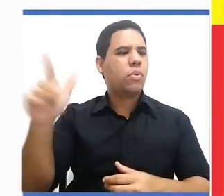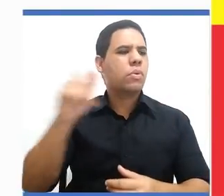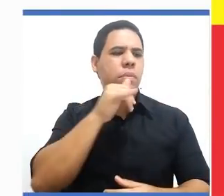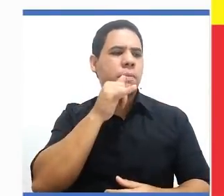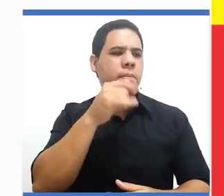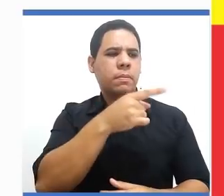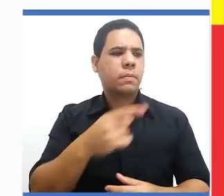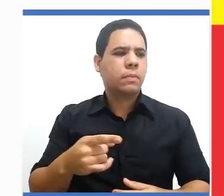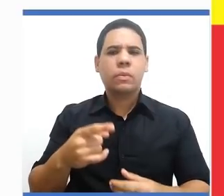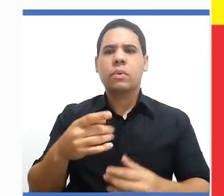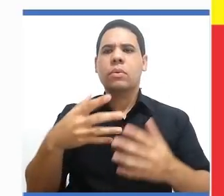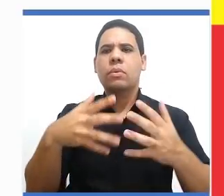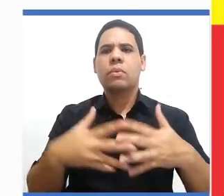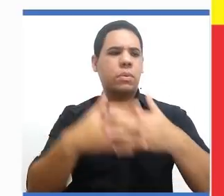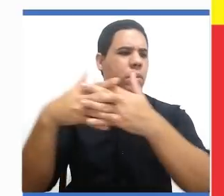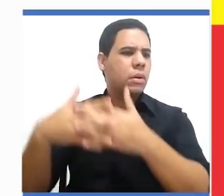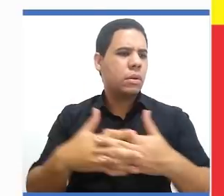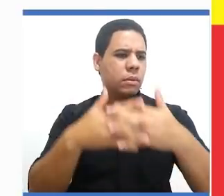exemplo aí.